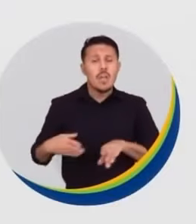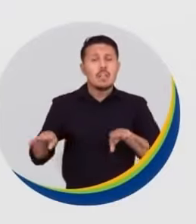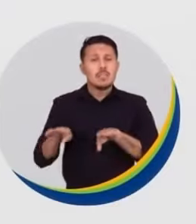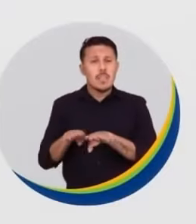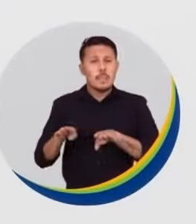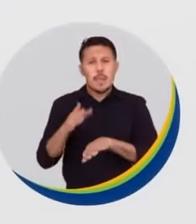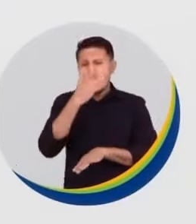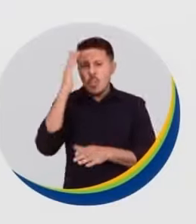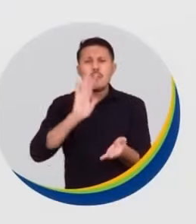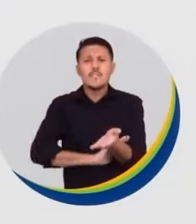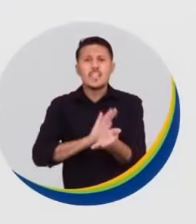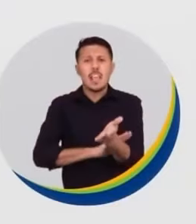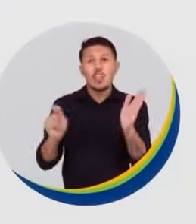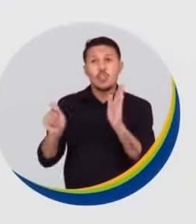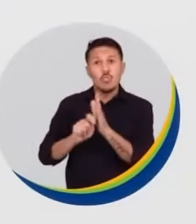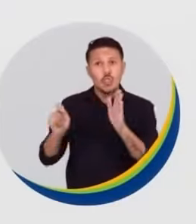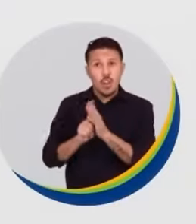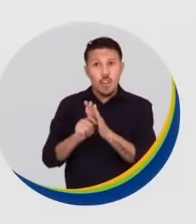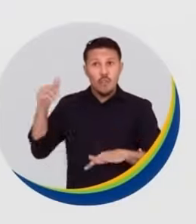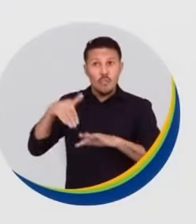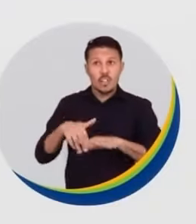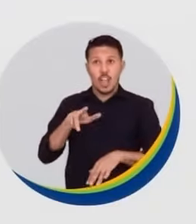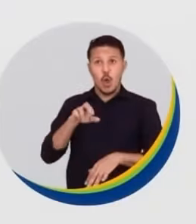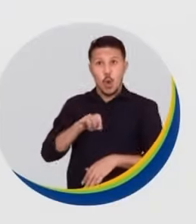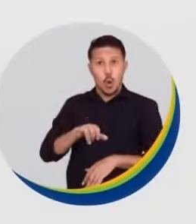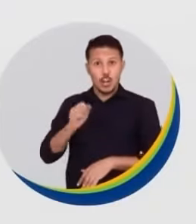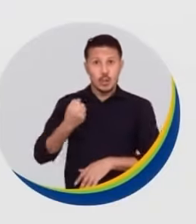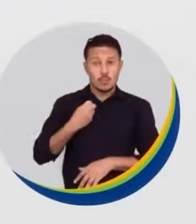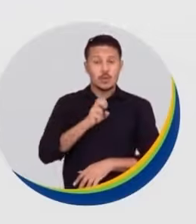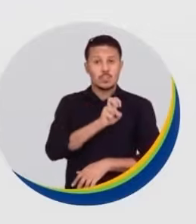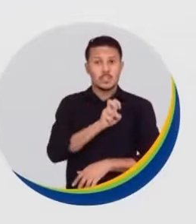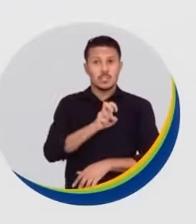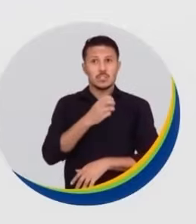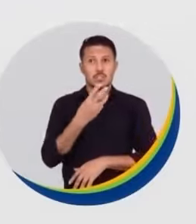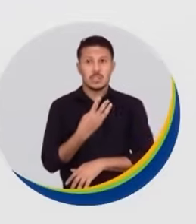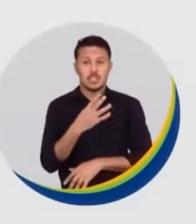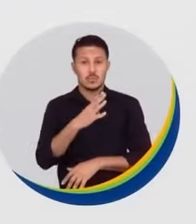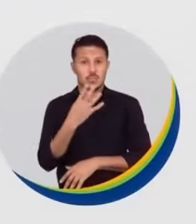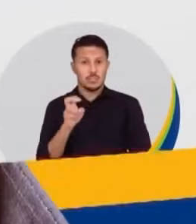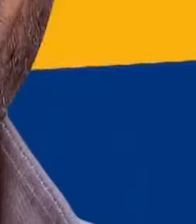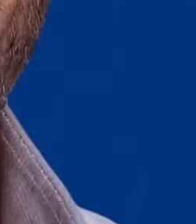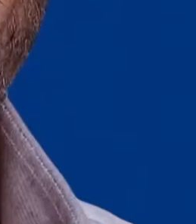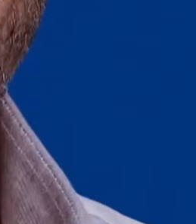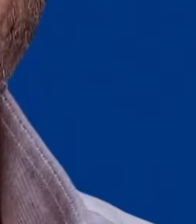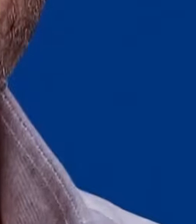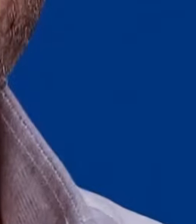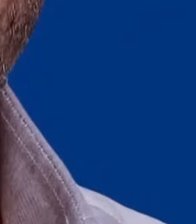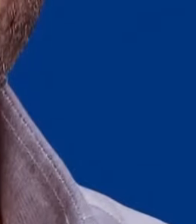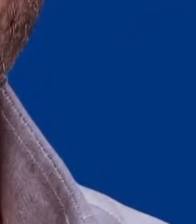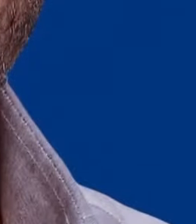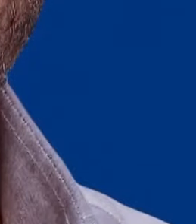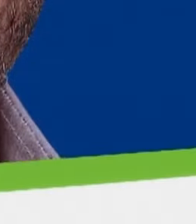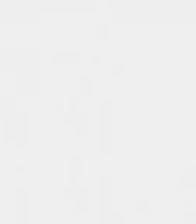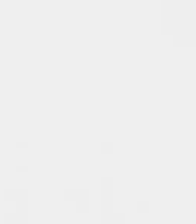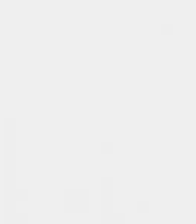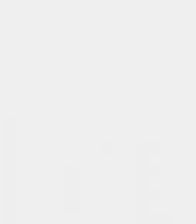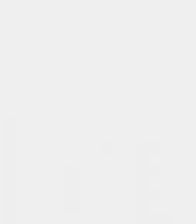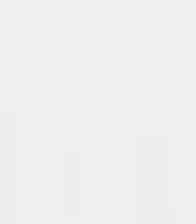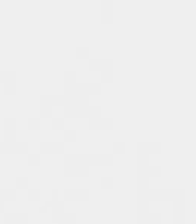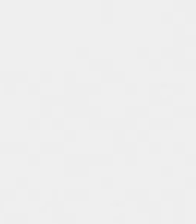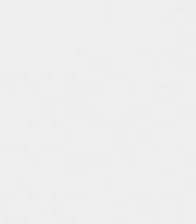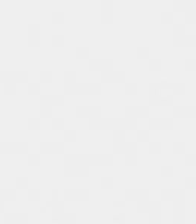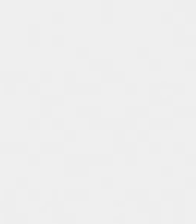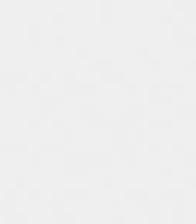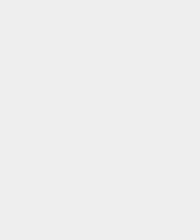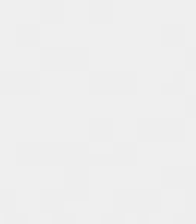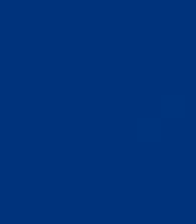dependentes químicos. Vote Rony da Limpeza 55-345, com Ricardo Nunes, 15. Vote PSD